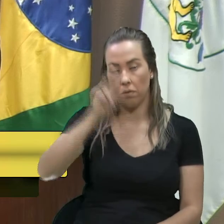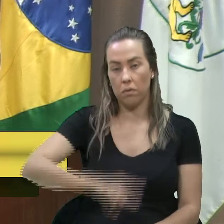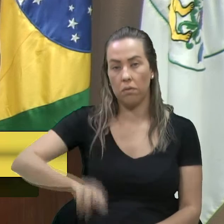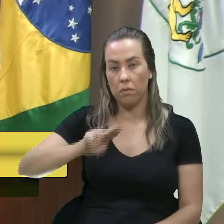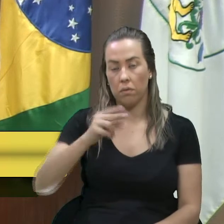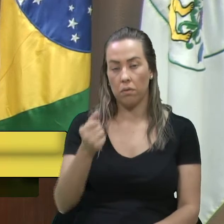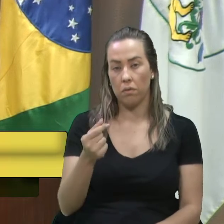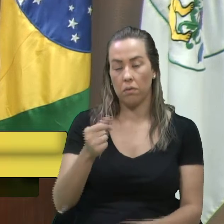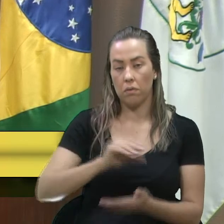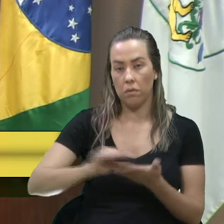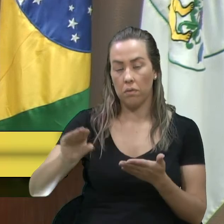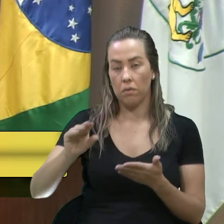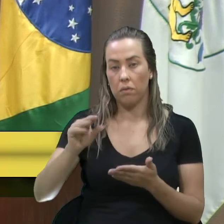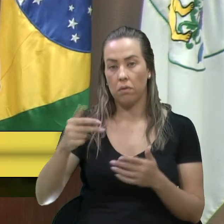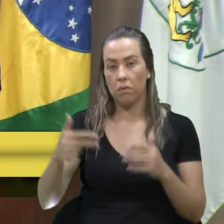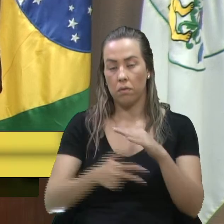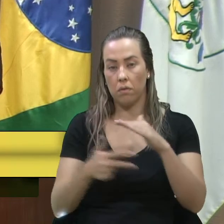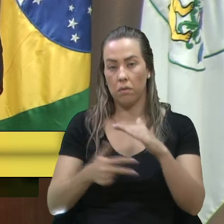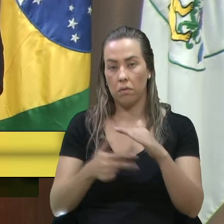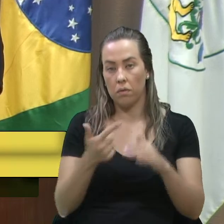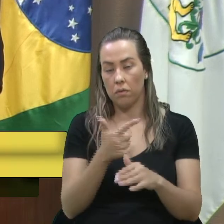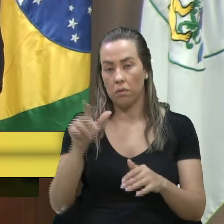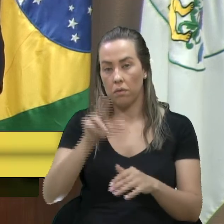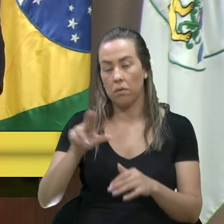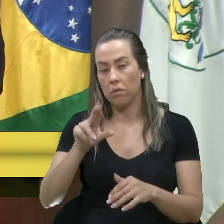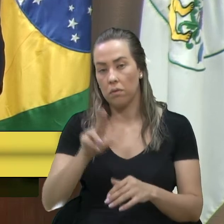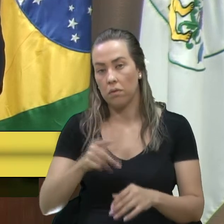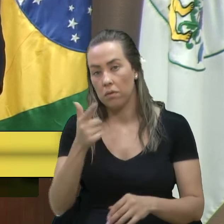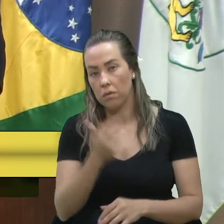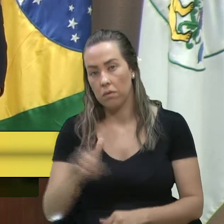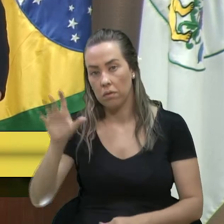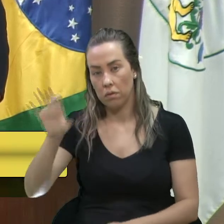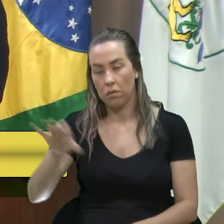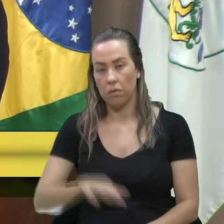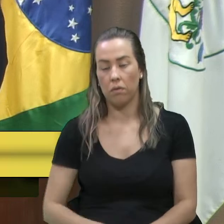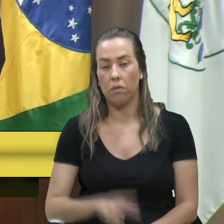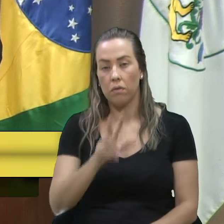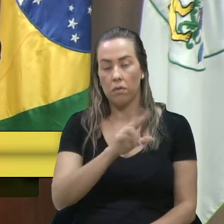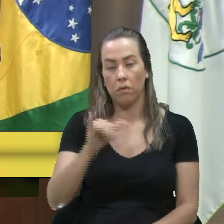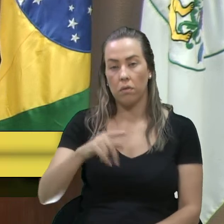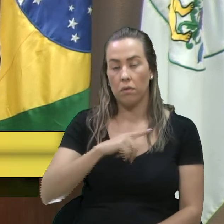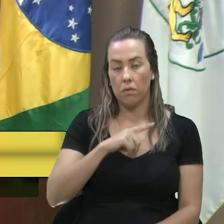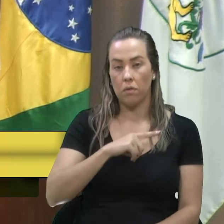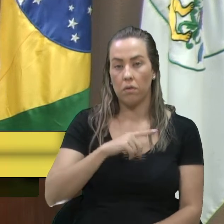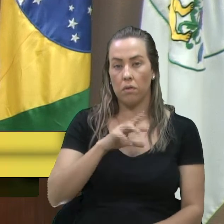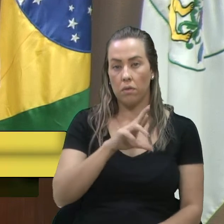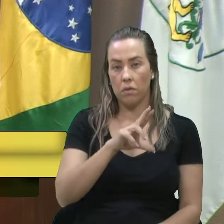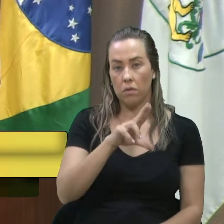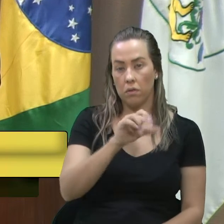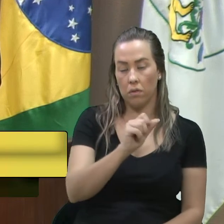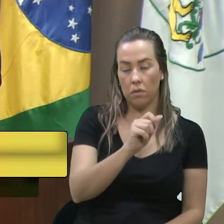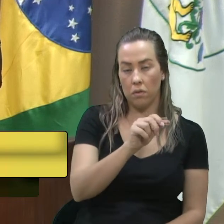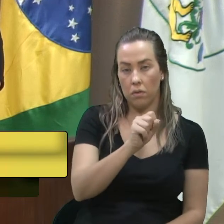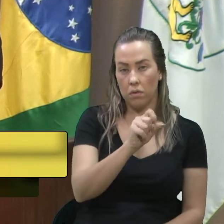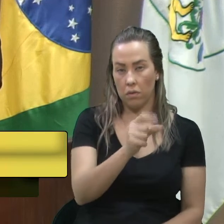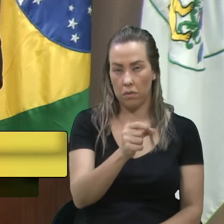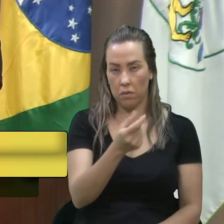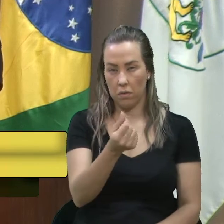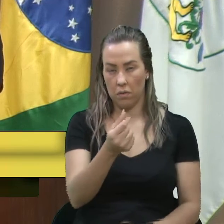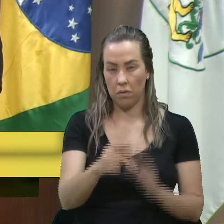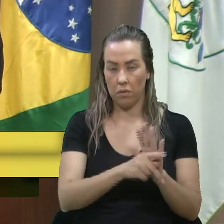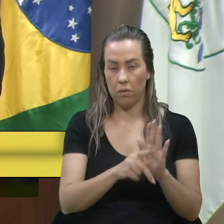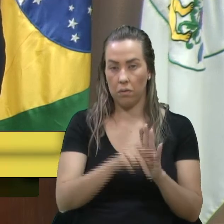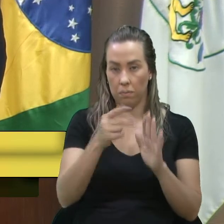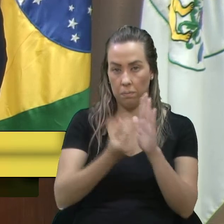utiliza esse recurso, se terceirizar, ela não pode usar para outra coisa. Aí ela vai ter que lançar mão do recurso livre. Então, essas